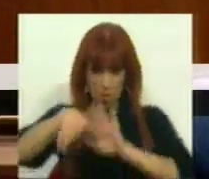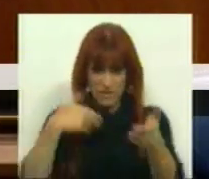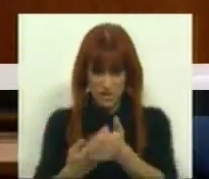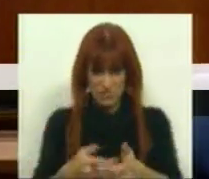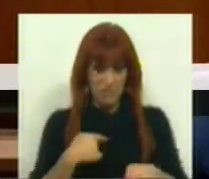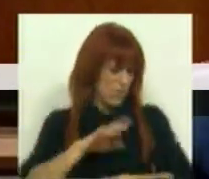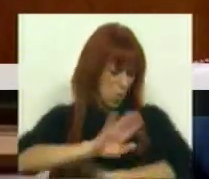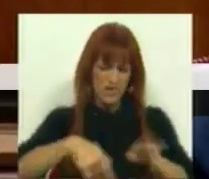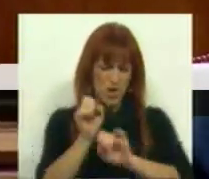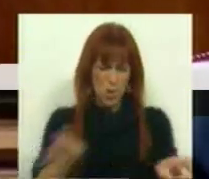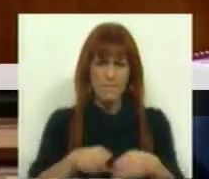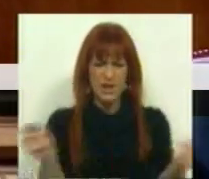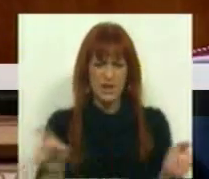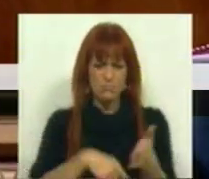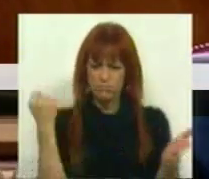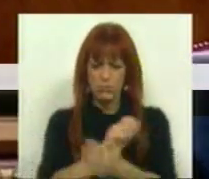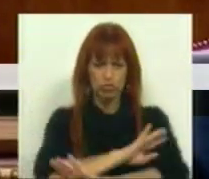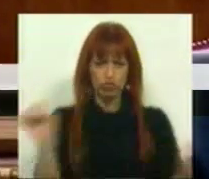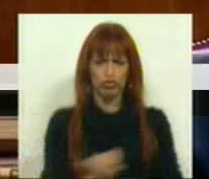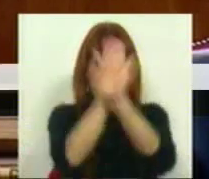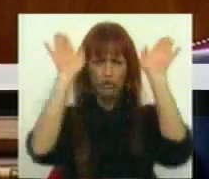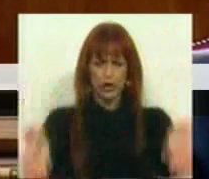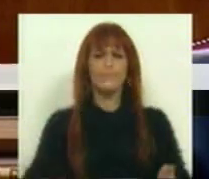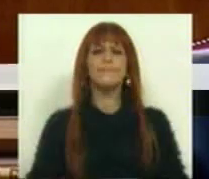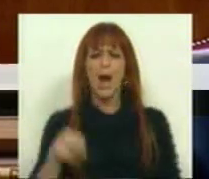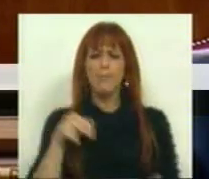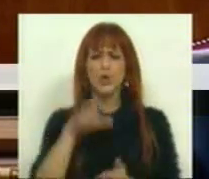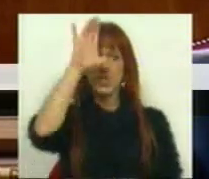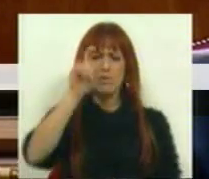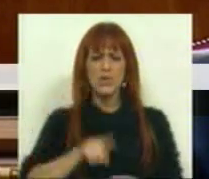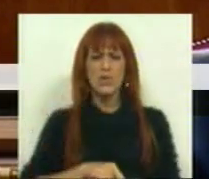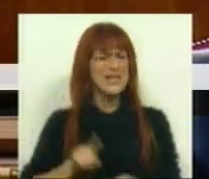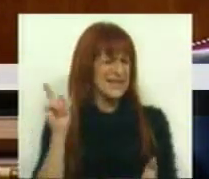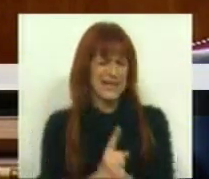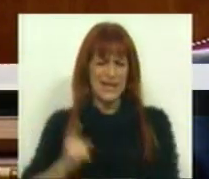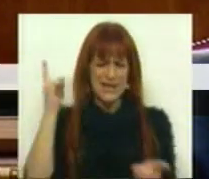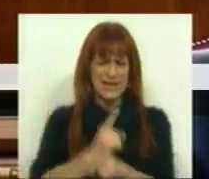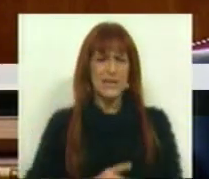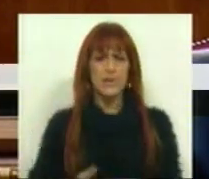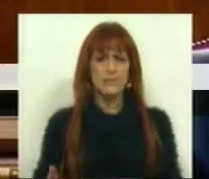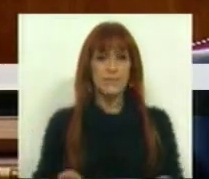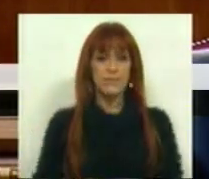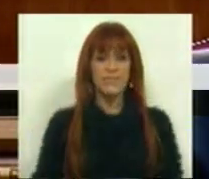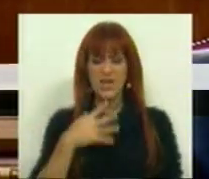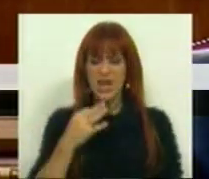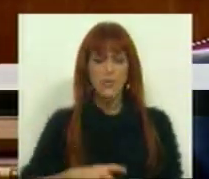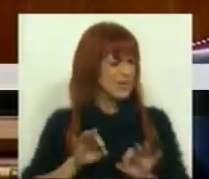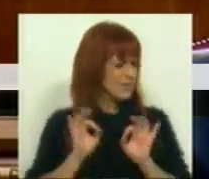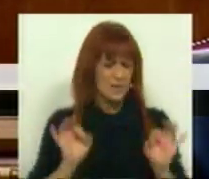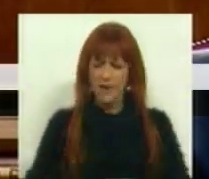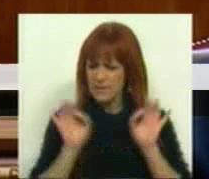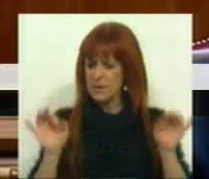não há confusão nenhuma e essa matéria está plenamente esclarecida. A posição do Governo português tem sido sempre a mesma e em absoluta